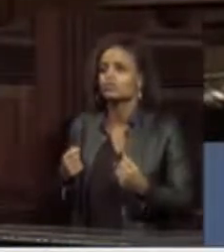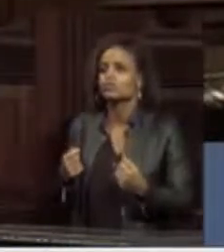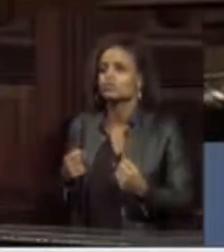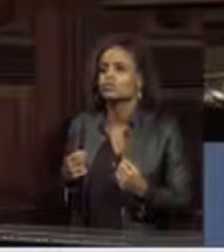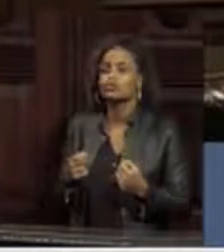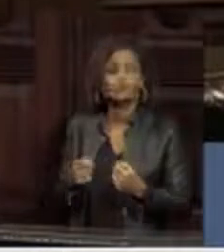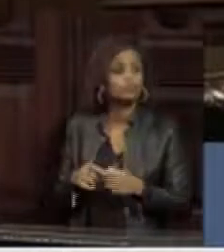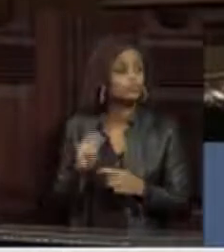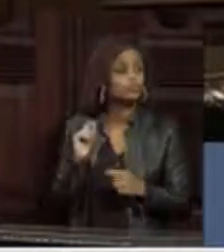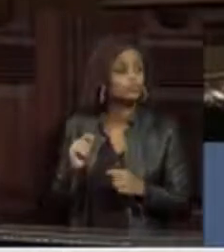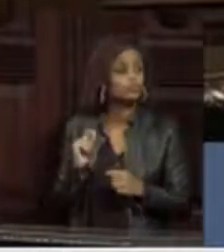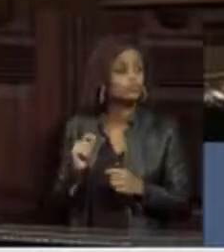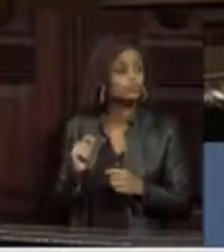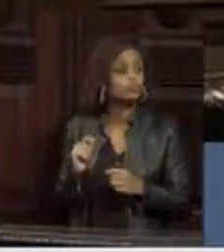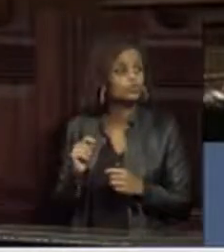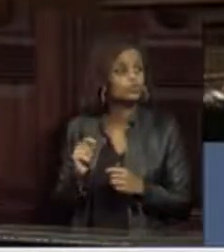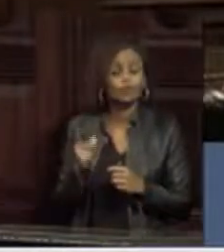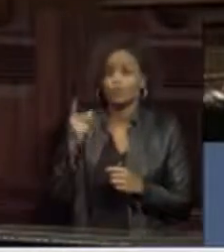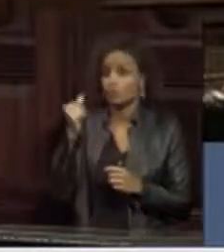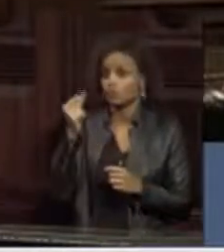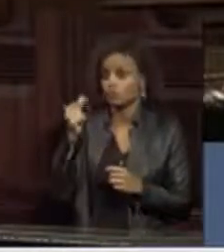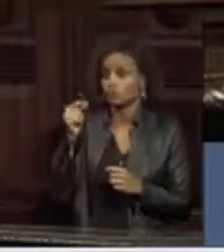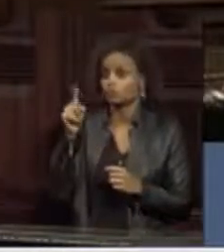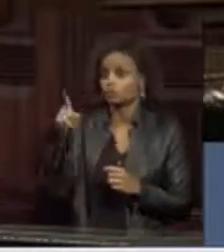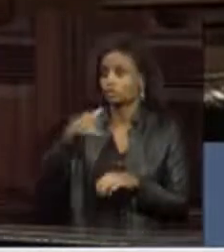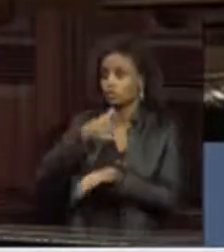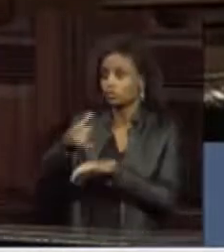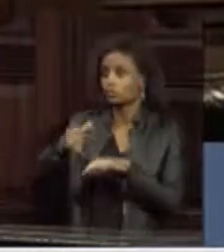do preço do petróleo